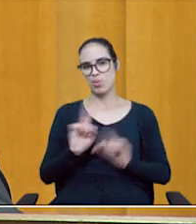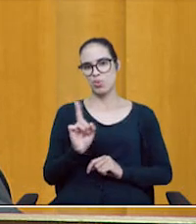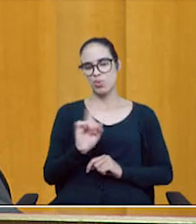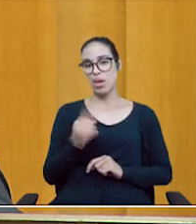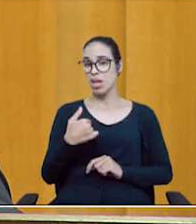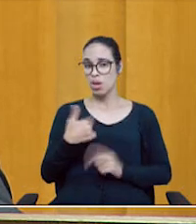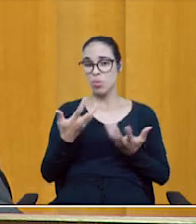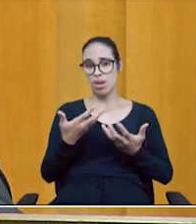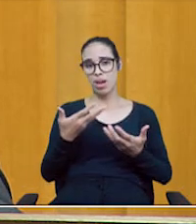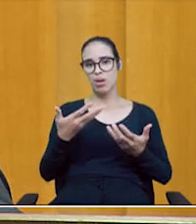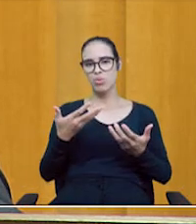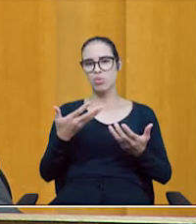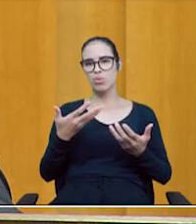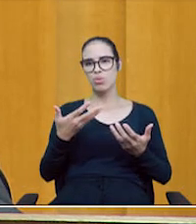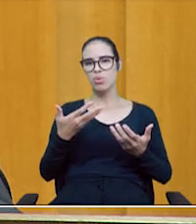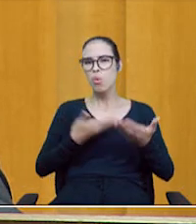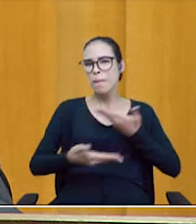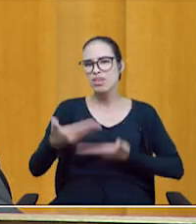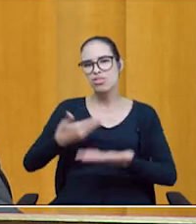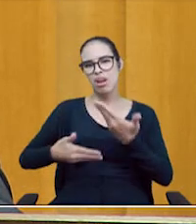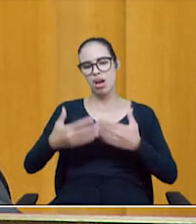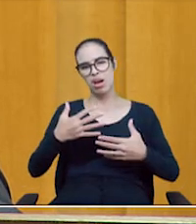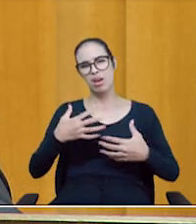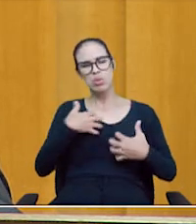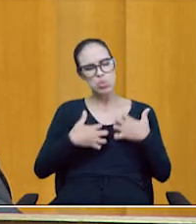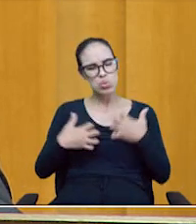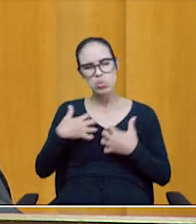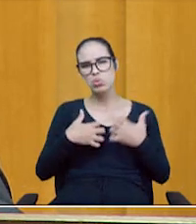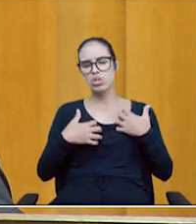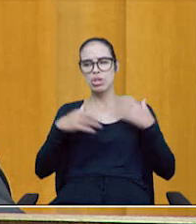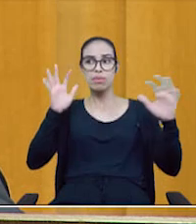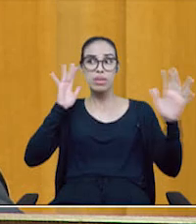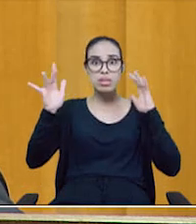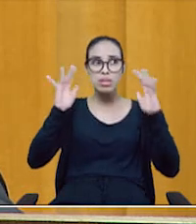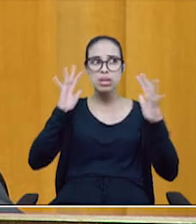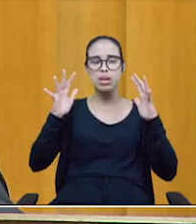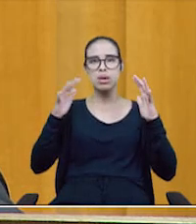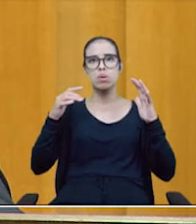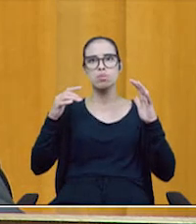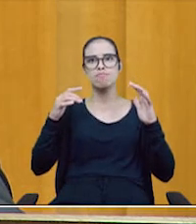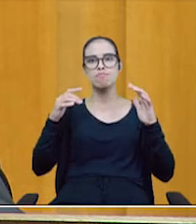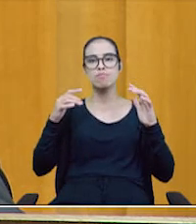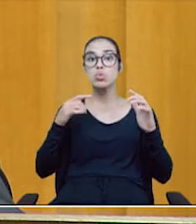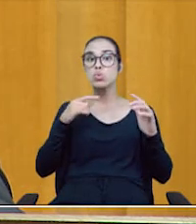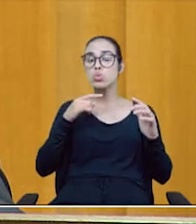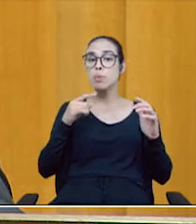minhas angústias, os fragmentos e algumas perguntas que me parece que são, me desculpem a